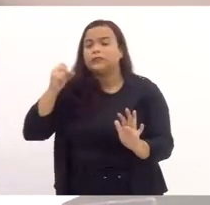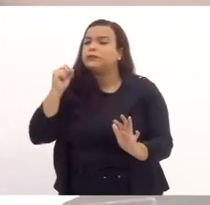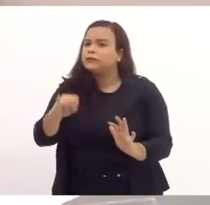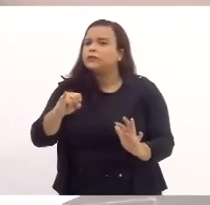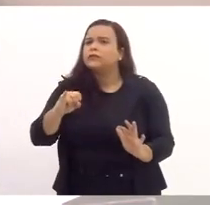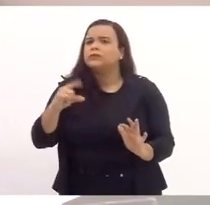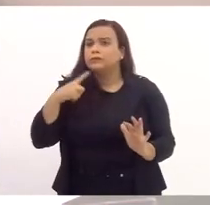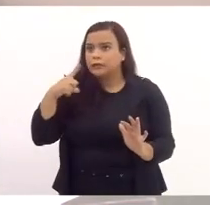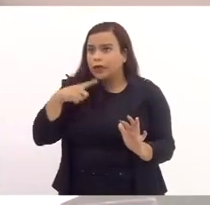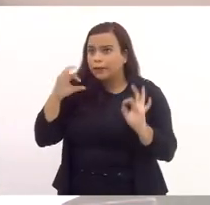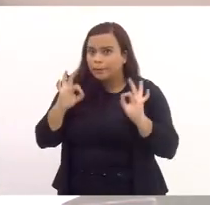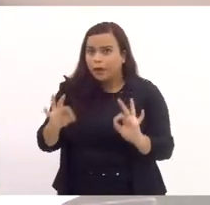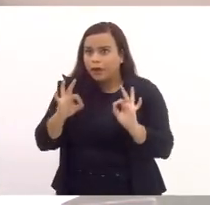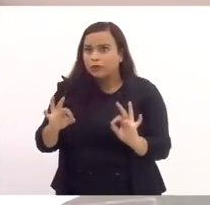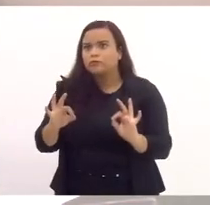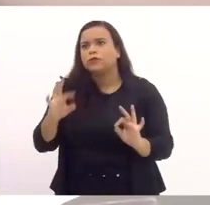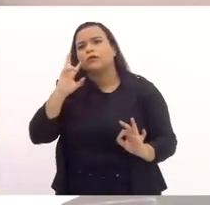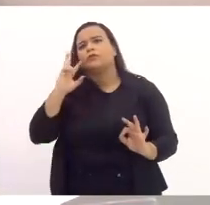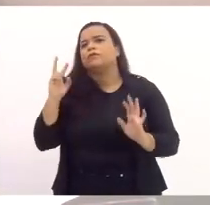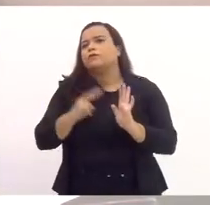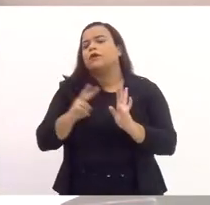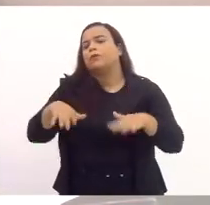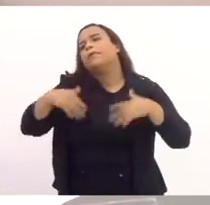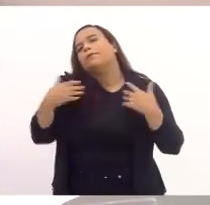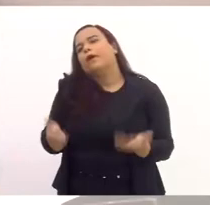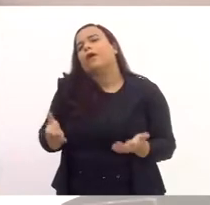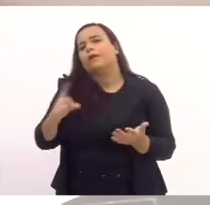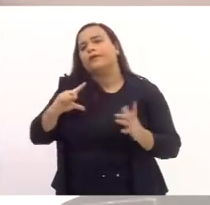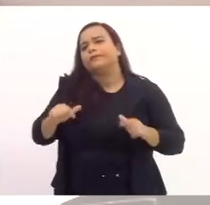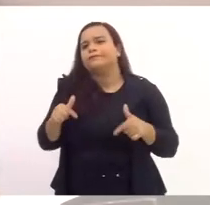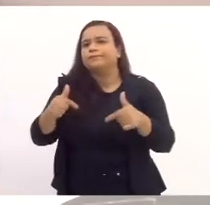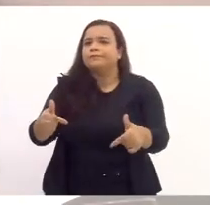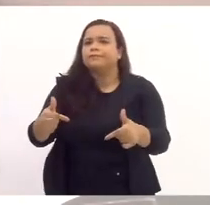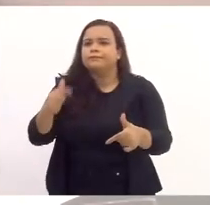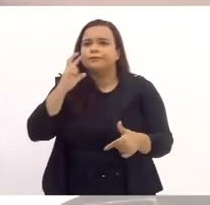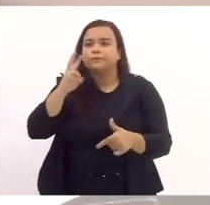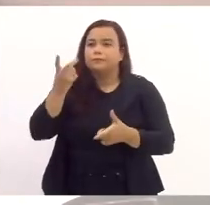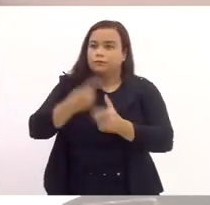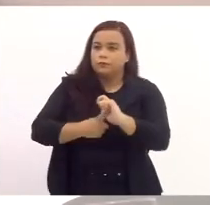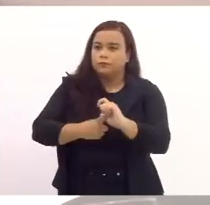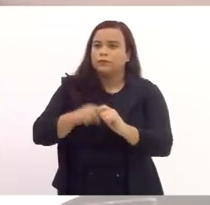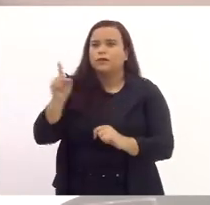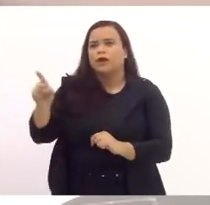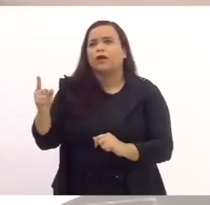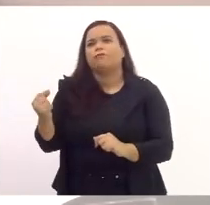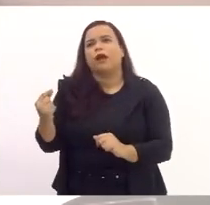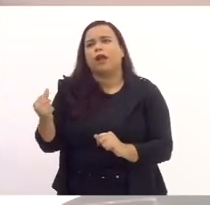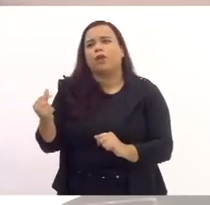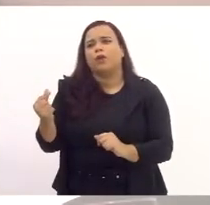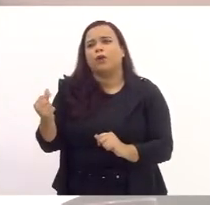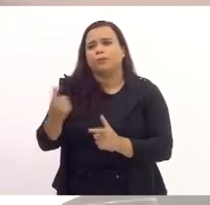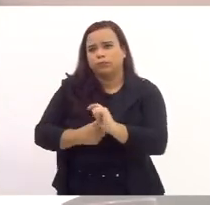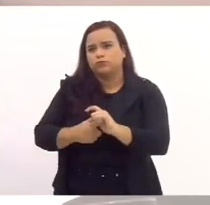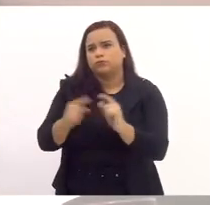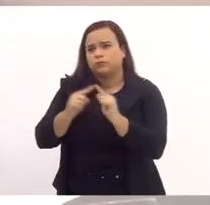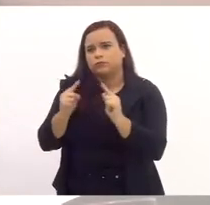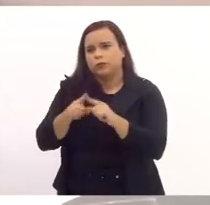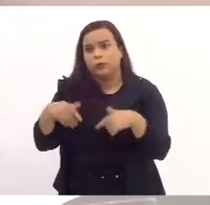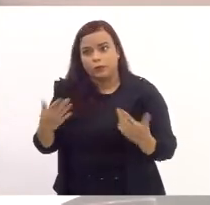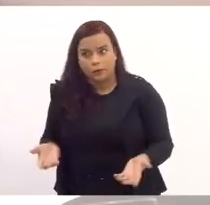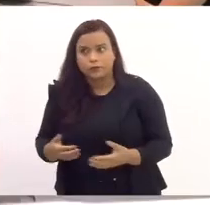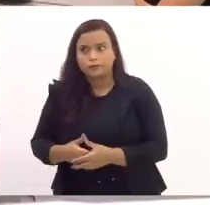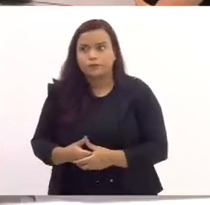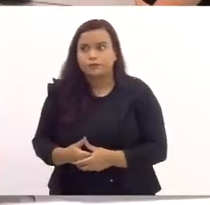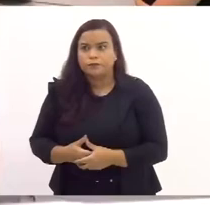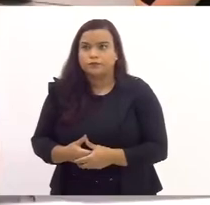já ali elencada qual é essa sanção respectiva, em sendo a multa, qual seria o valor dessa multa a ser aplicada? Passa aqui para o